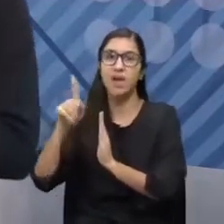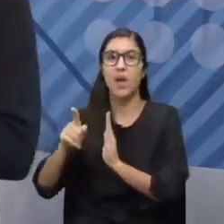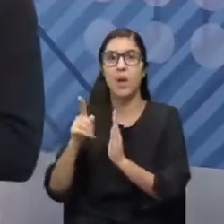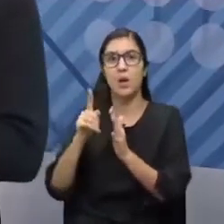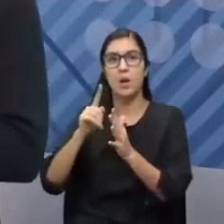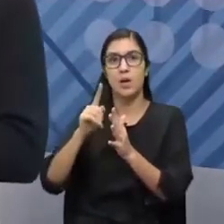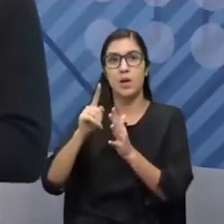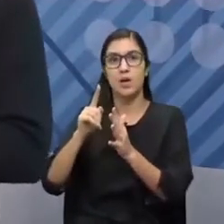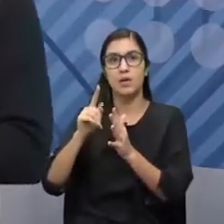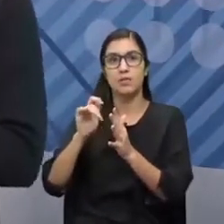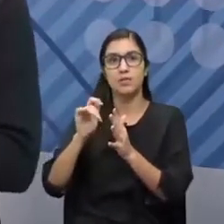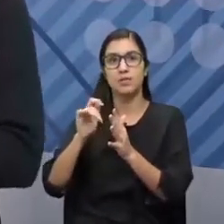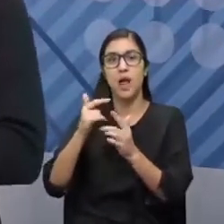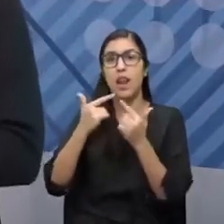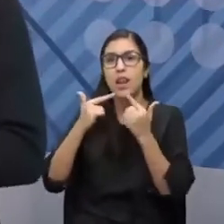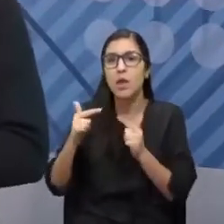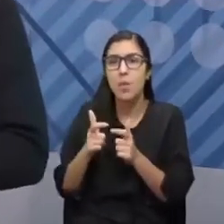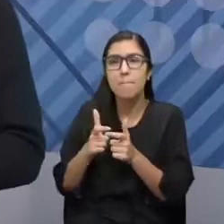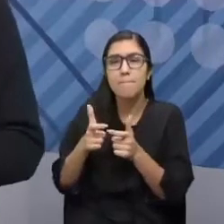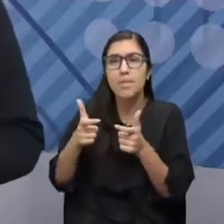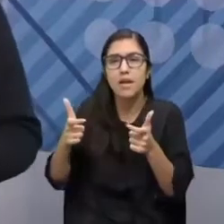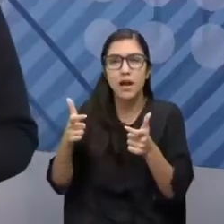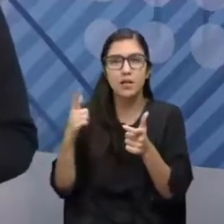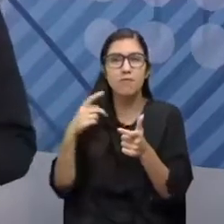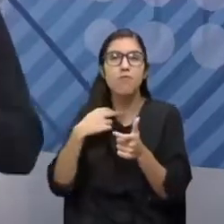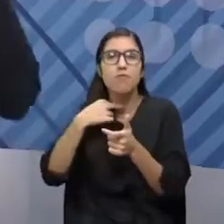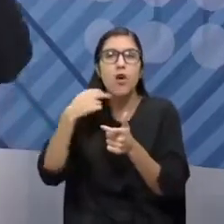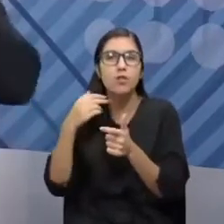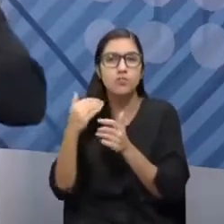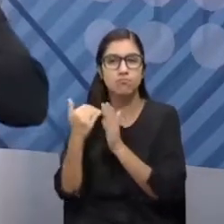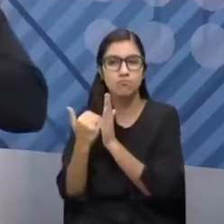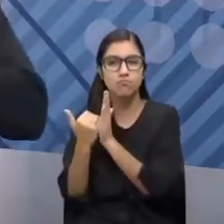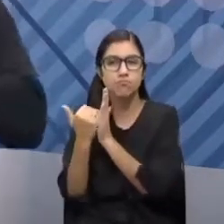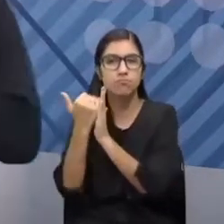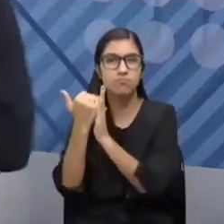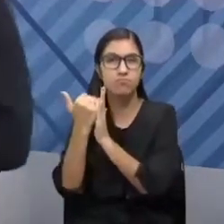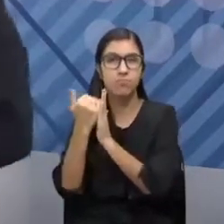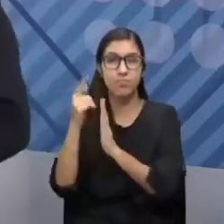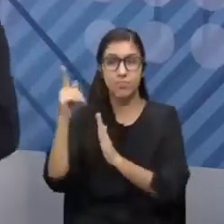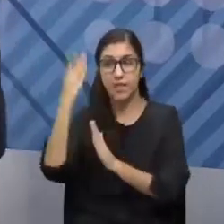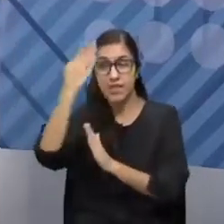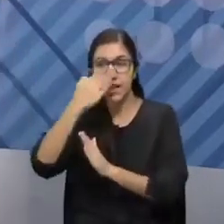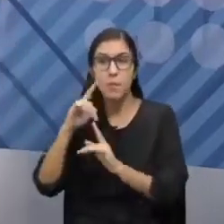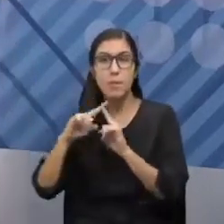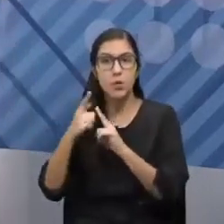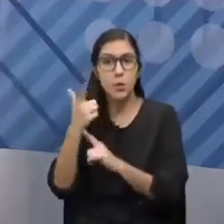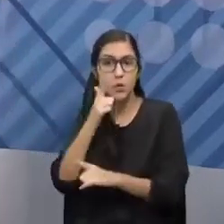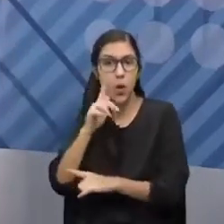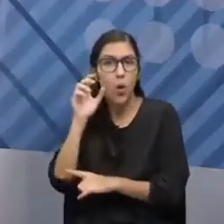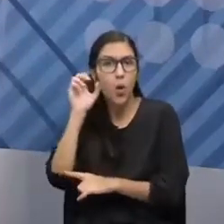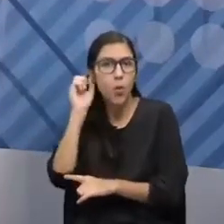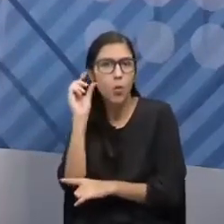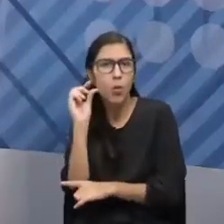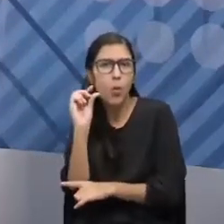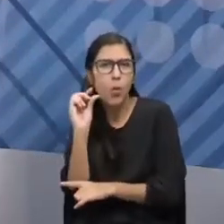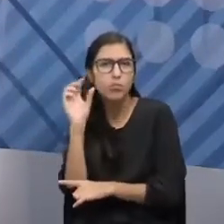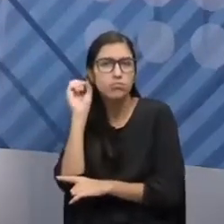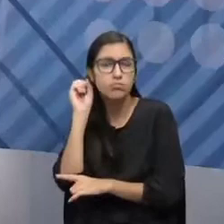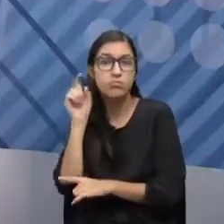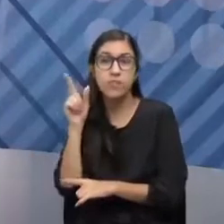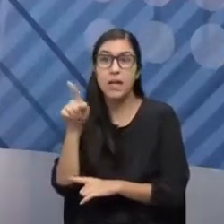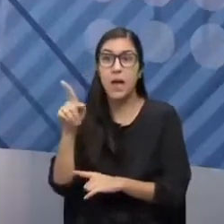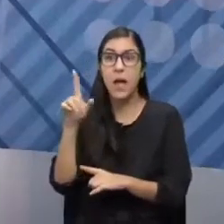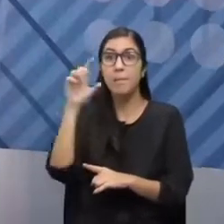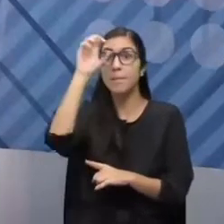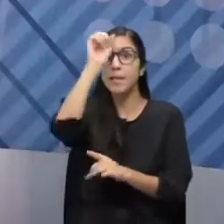língua ampliada para essa pessoa. De repente ele é cego, mas ele tem um resíduo que ele ainda consegue, ele está